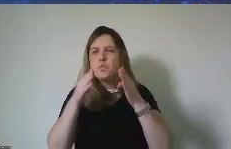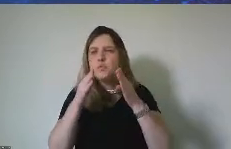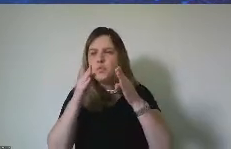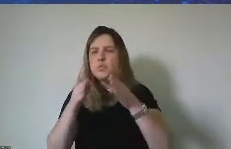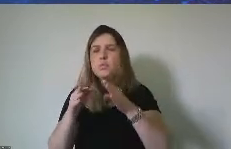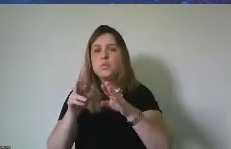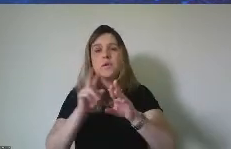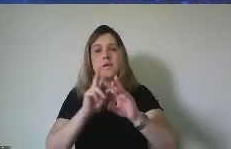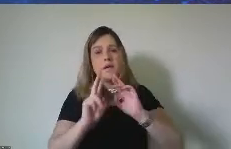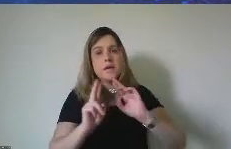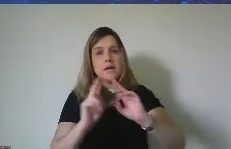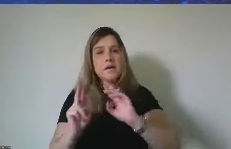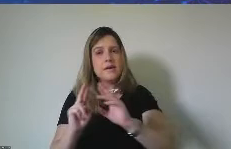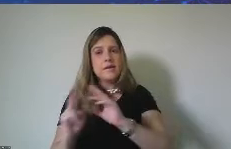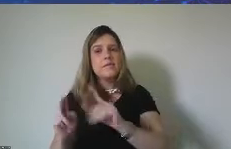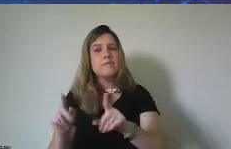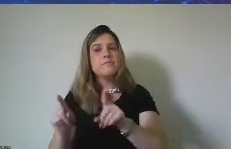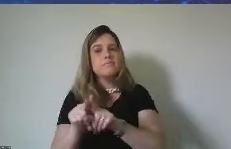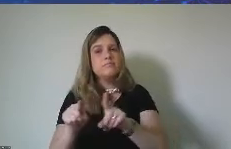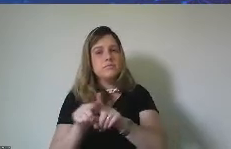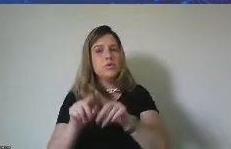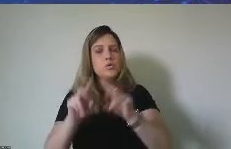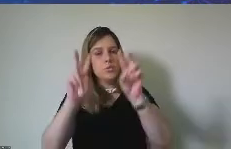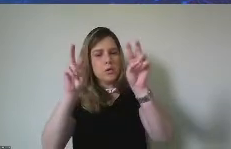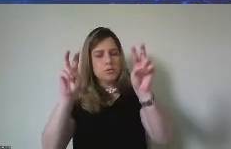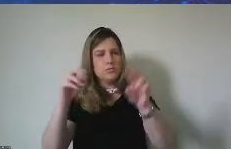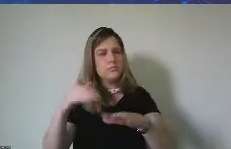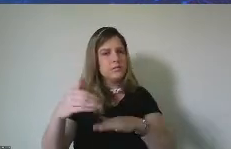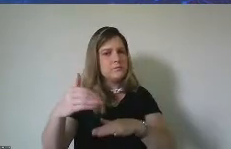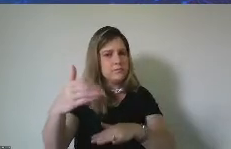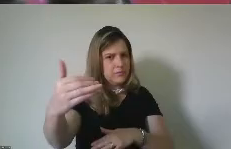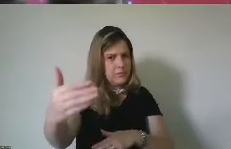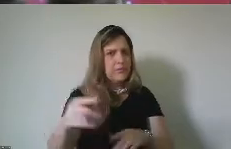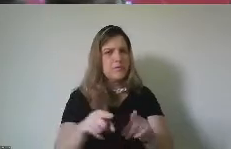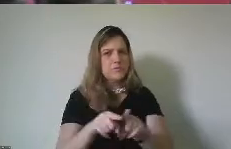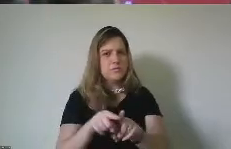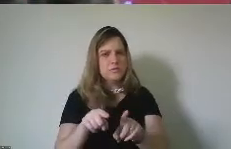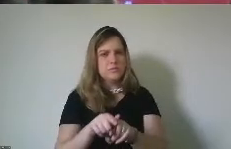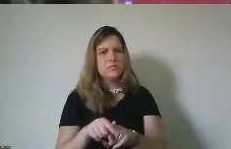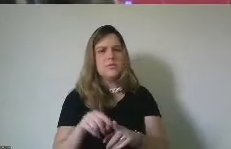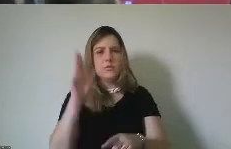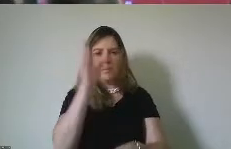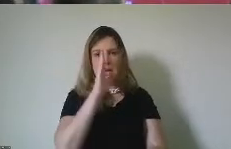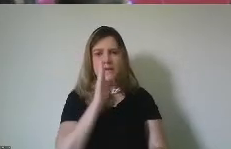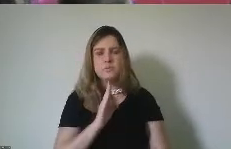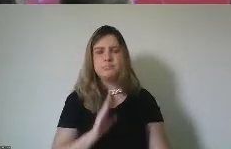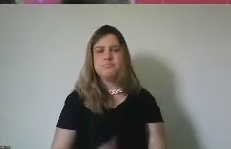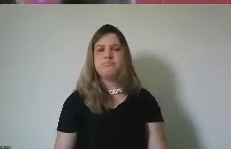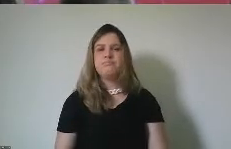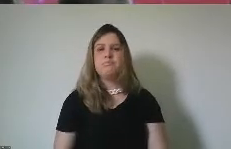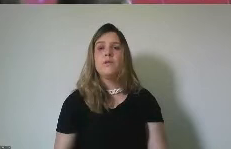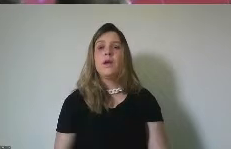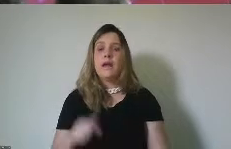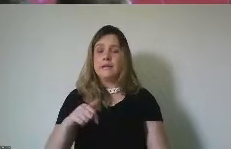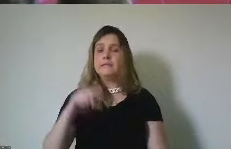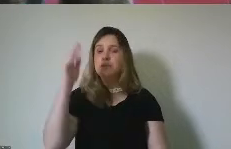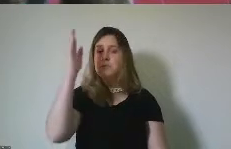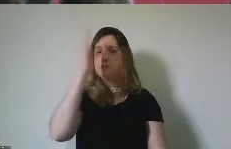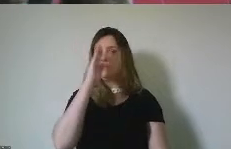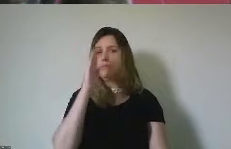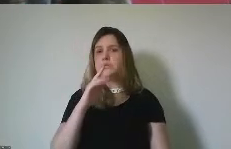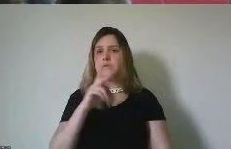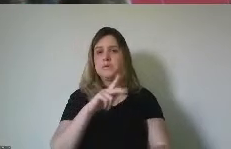distribuídos eu vou voltar nesse assunto mais à frente no caso do Brasil né o Brasil aquele país que a gente conhece